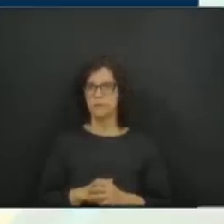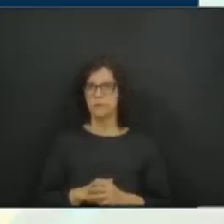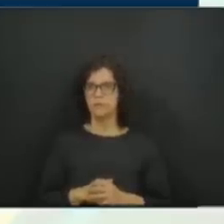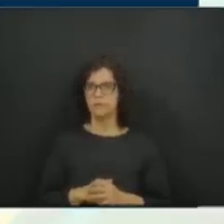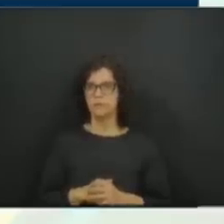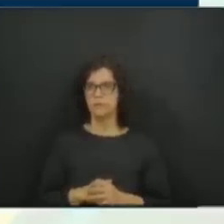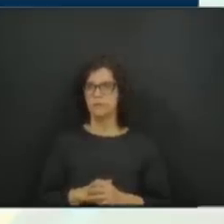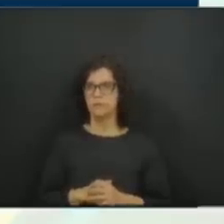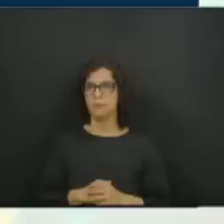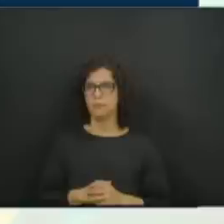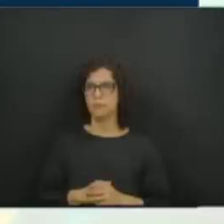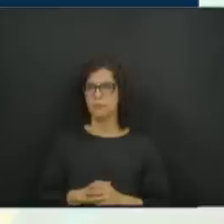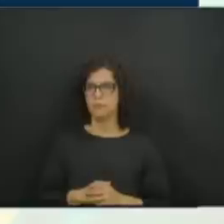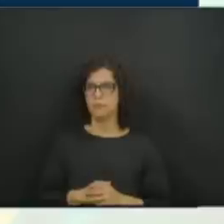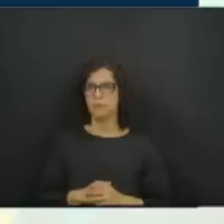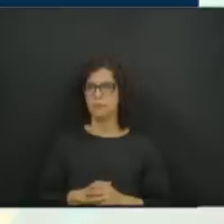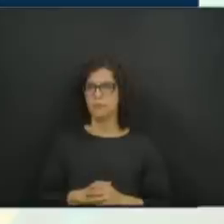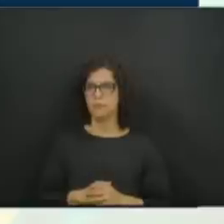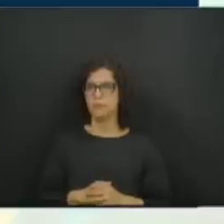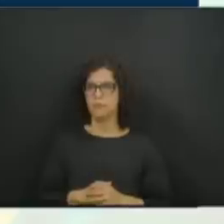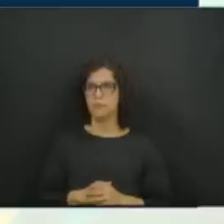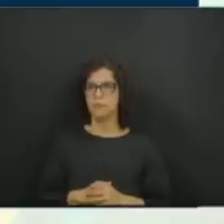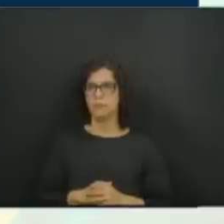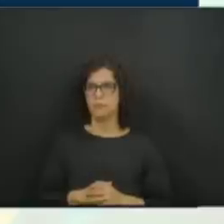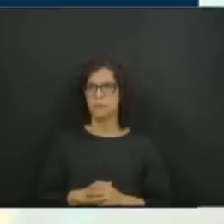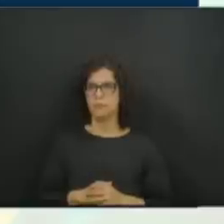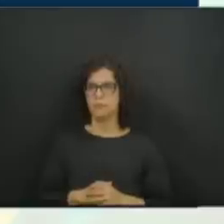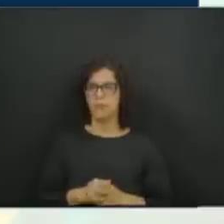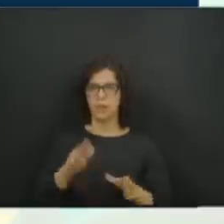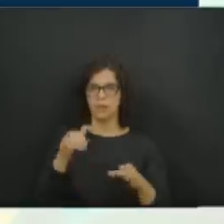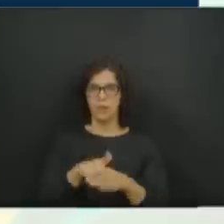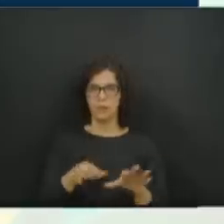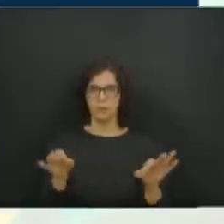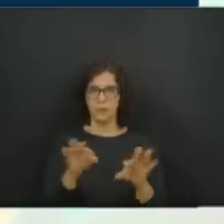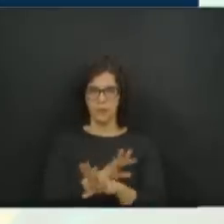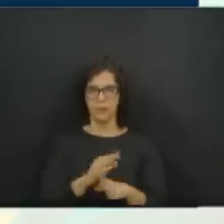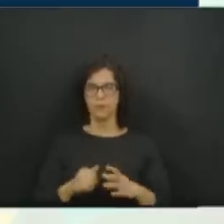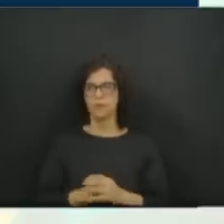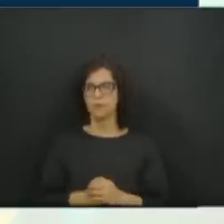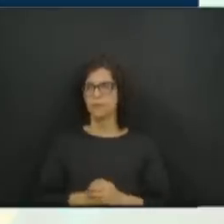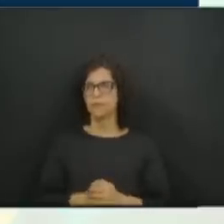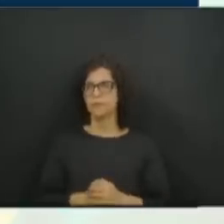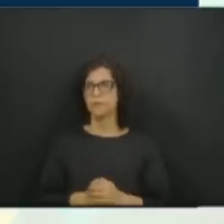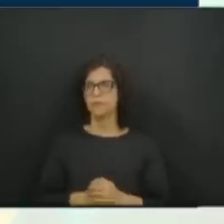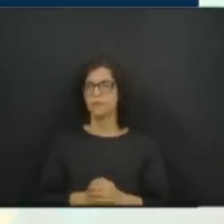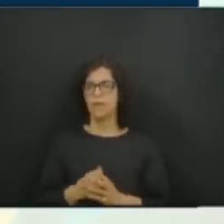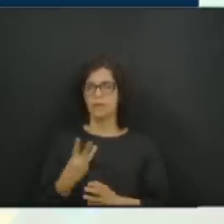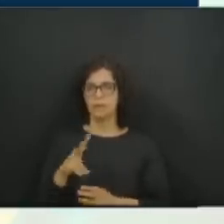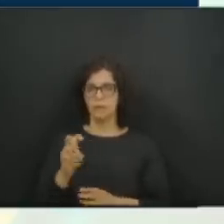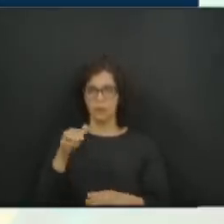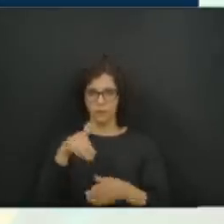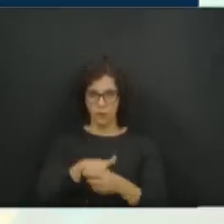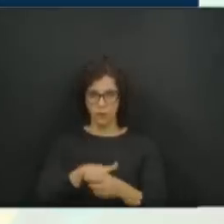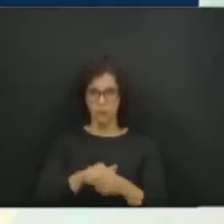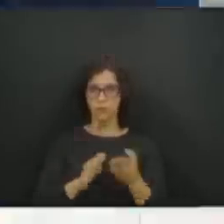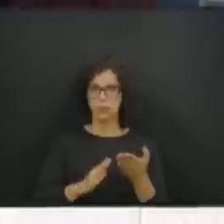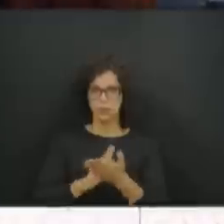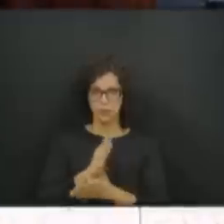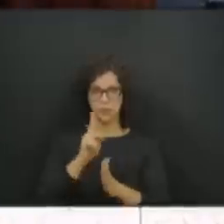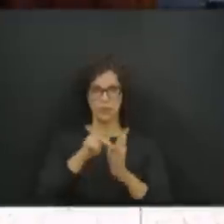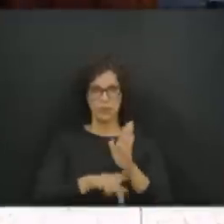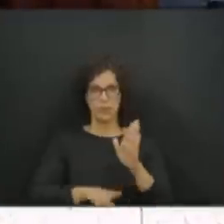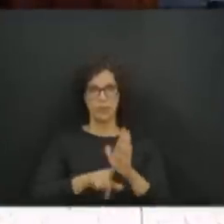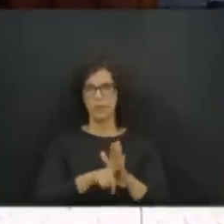E aí a votação encerrada 35 votos Está